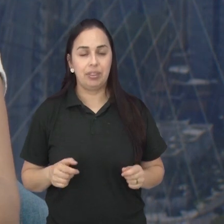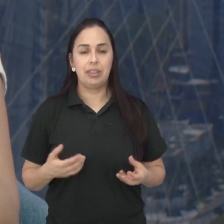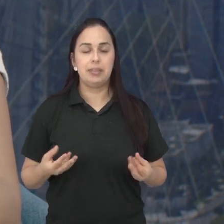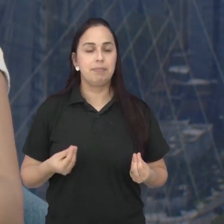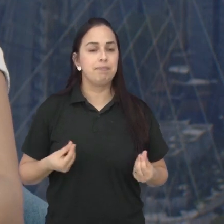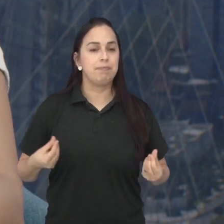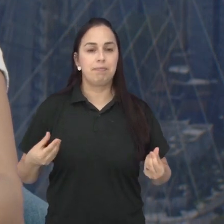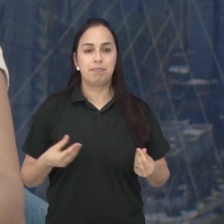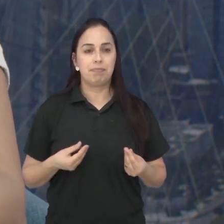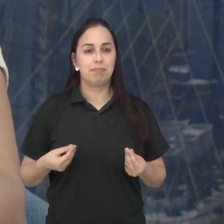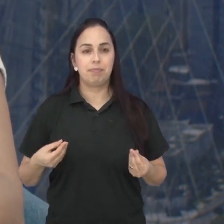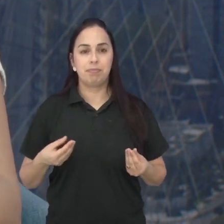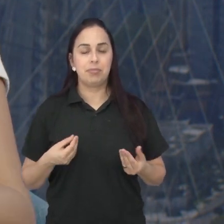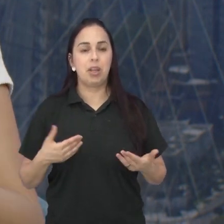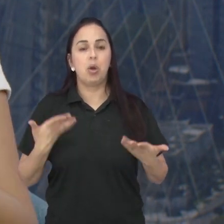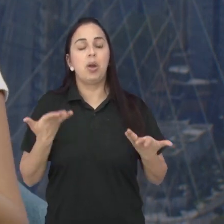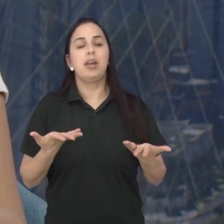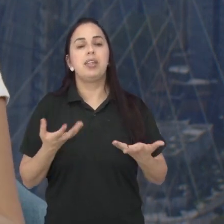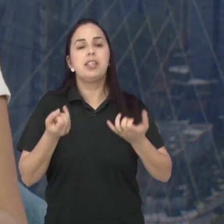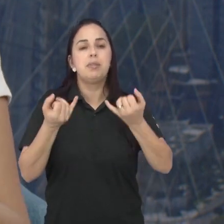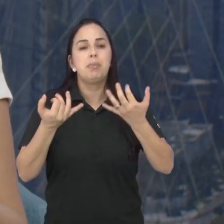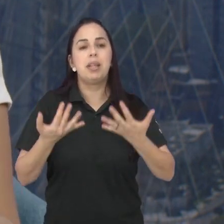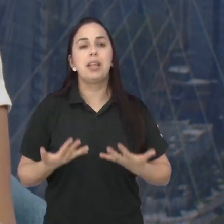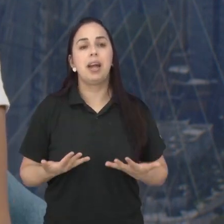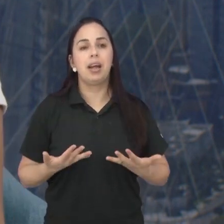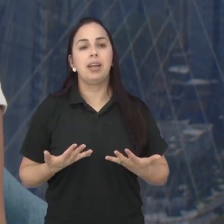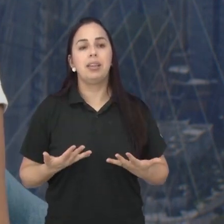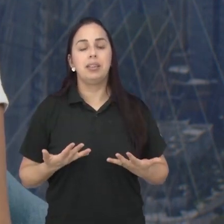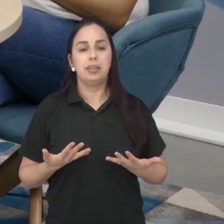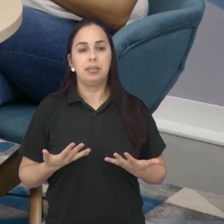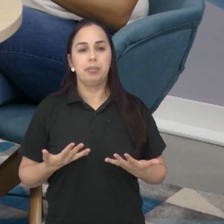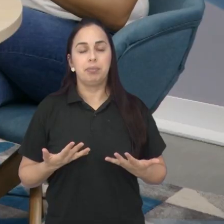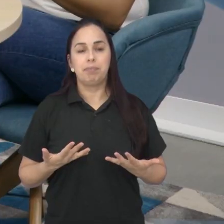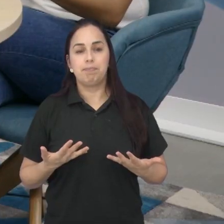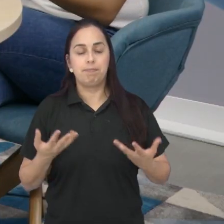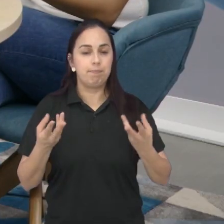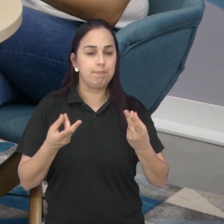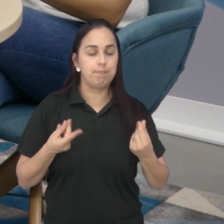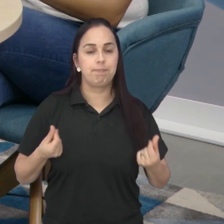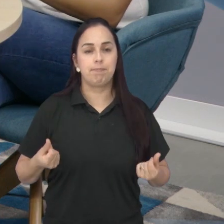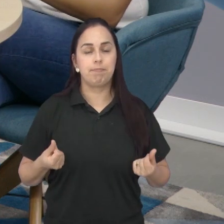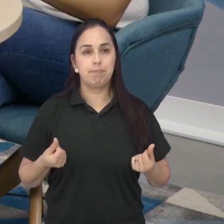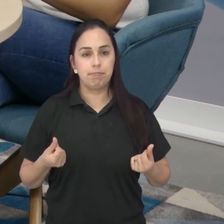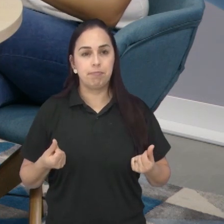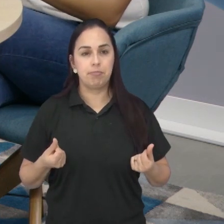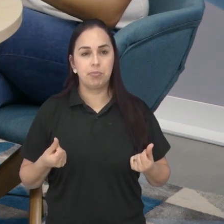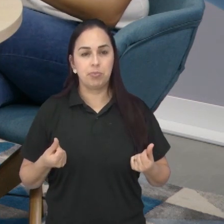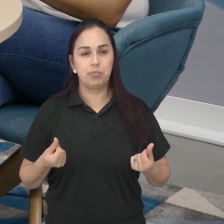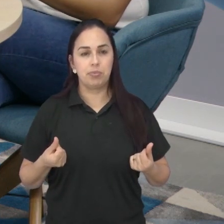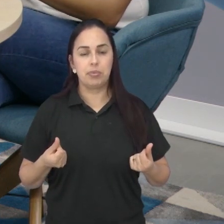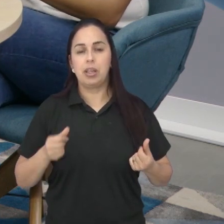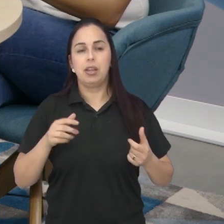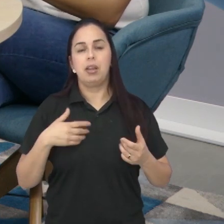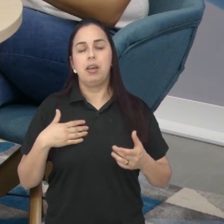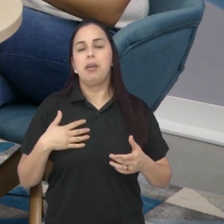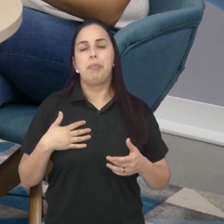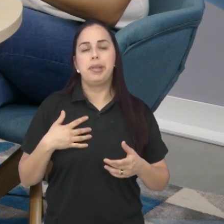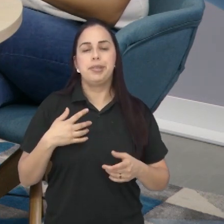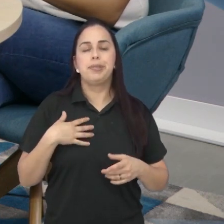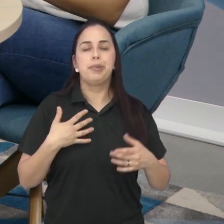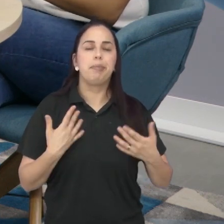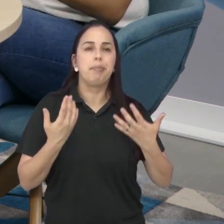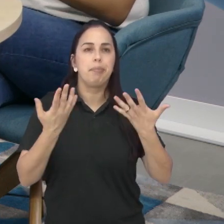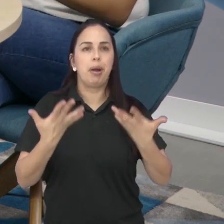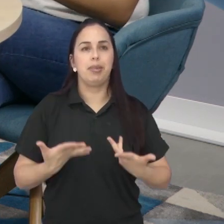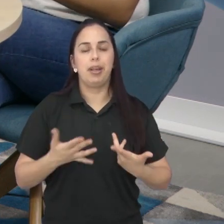dizer qual que é o melhor tipo, o melhor corpo para atender as expectativas da dita sociedade.